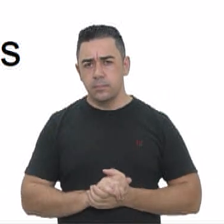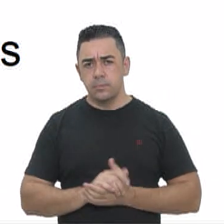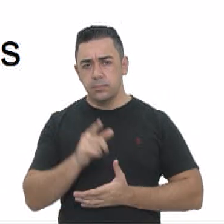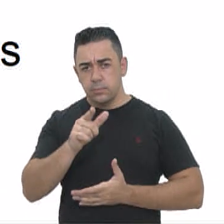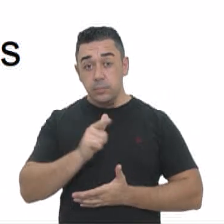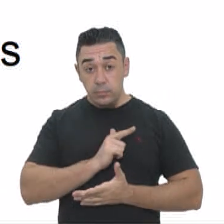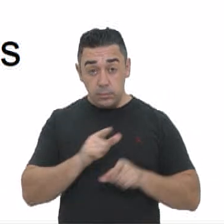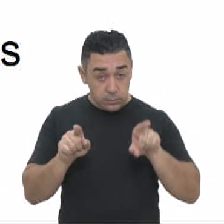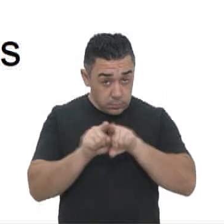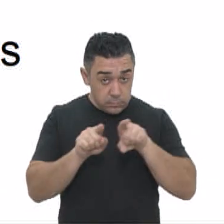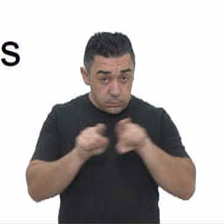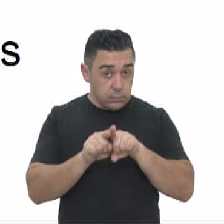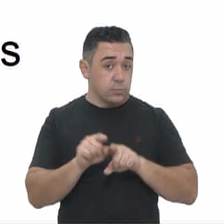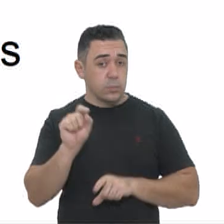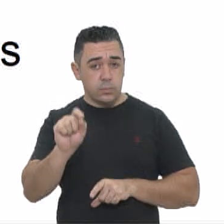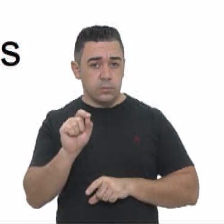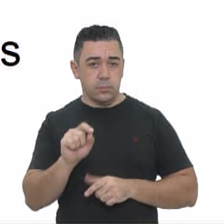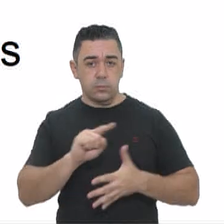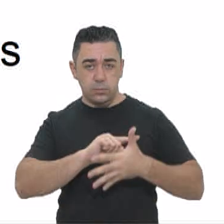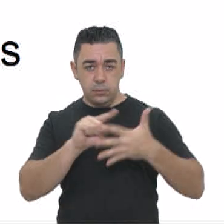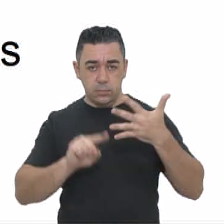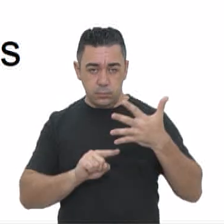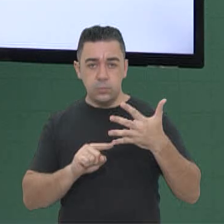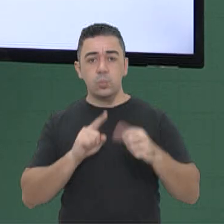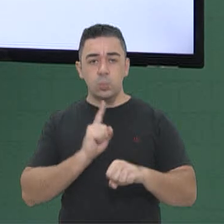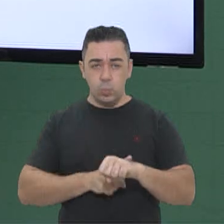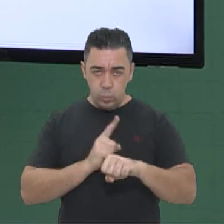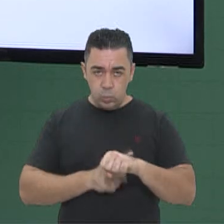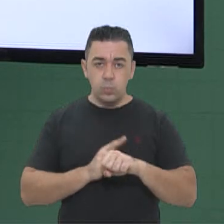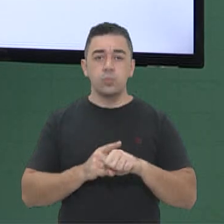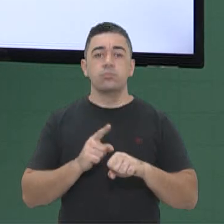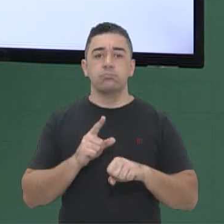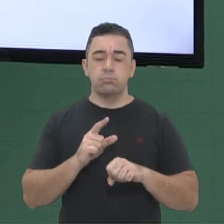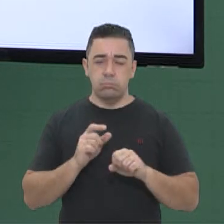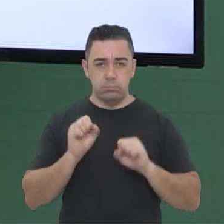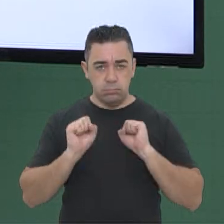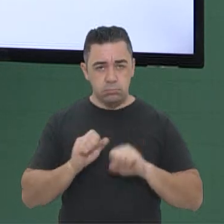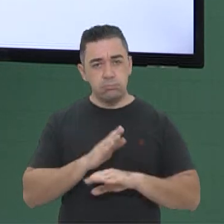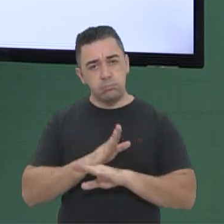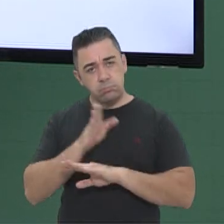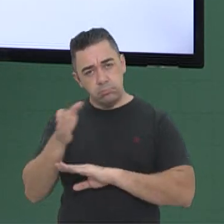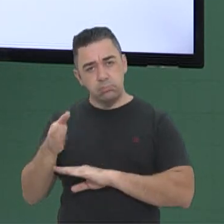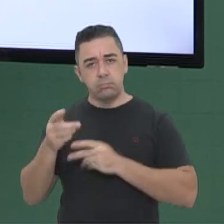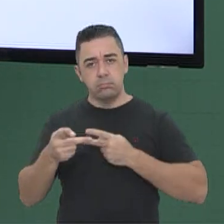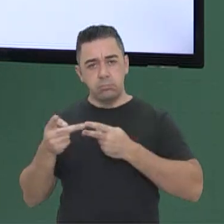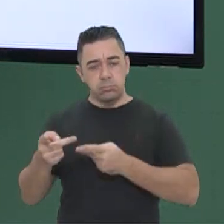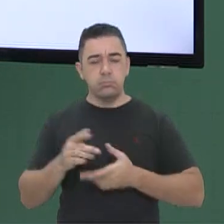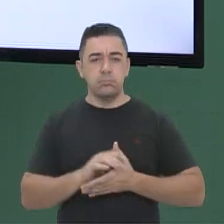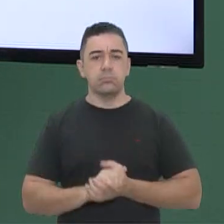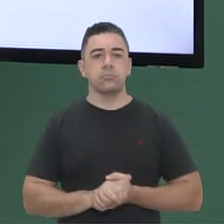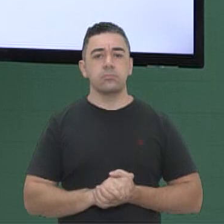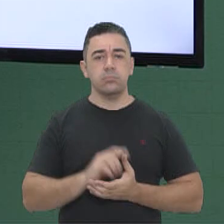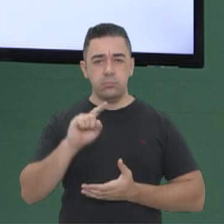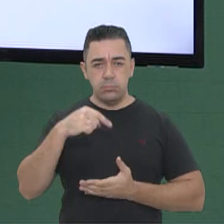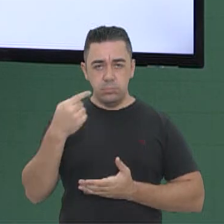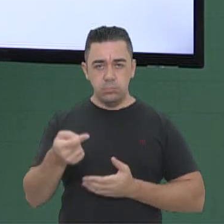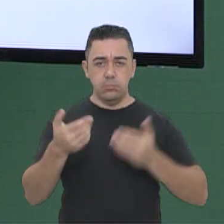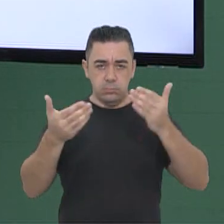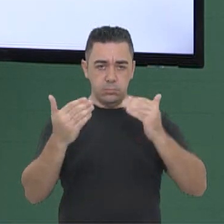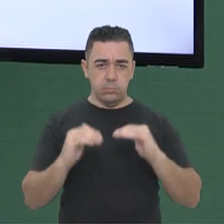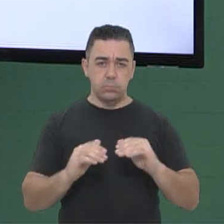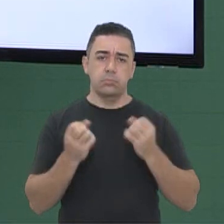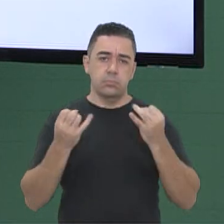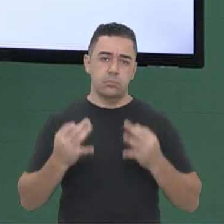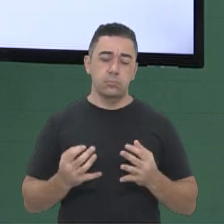Vocês também têm 5 horários distintos. E depois, mais abaixo,